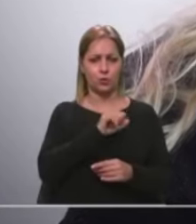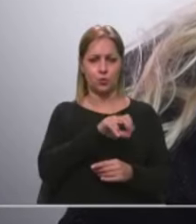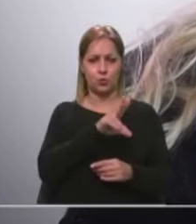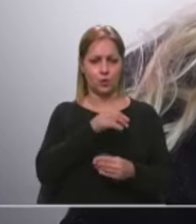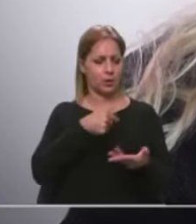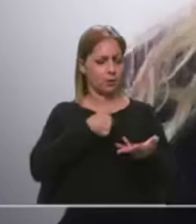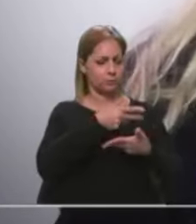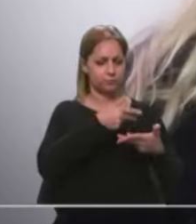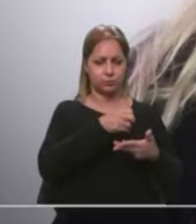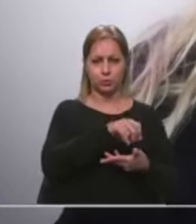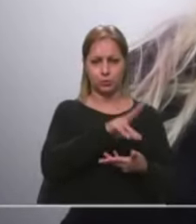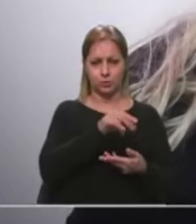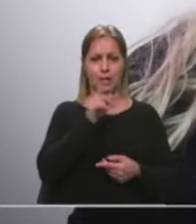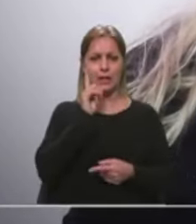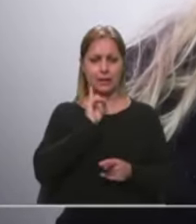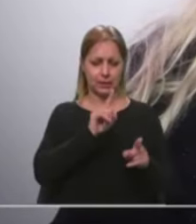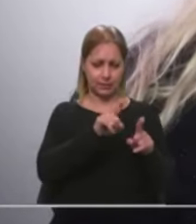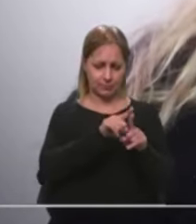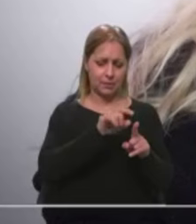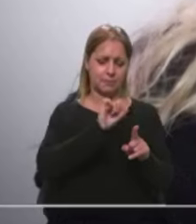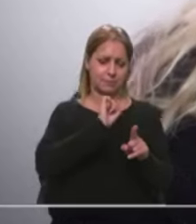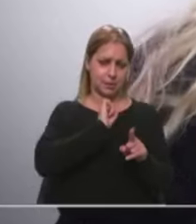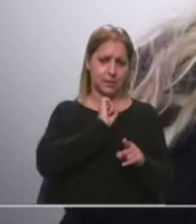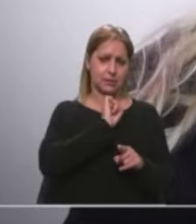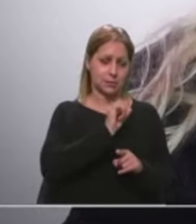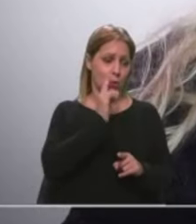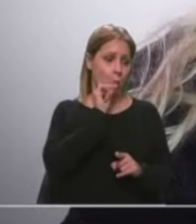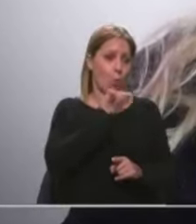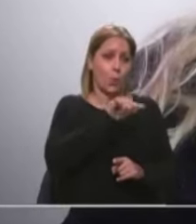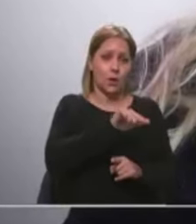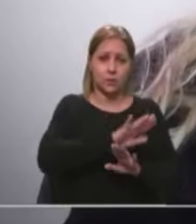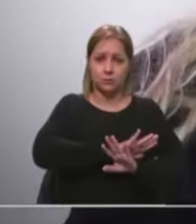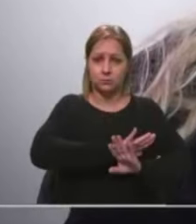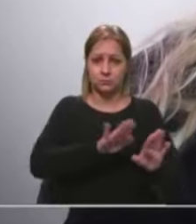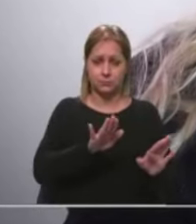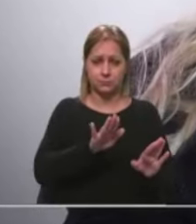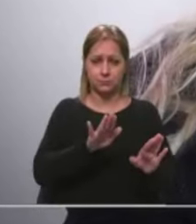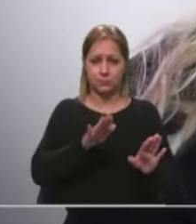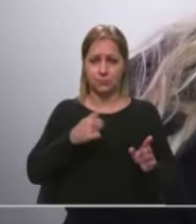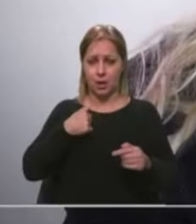nunca prii a minha irmã prib com o Fernando mas nunca prii